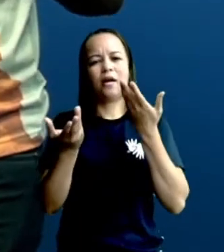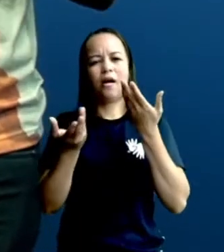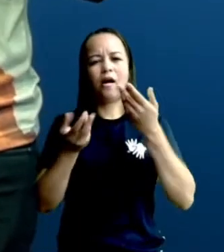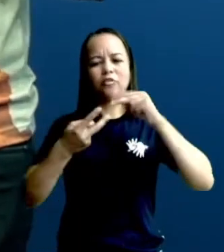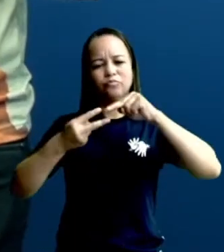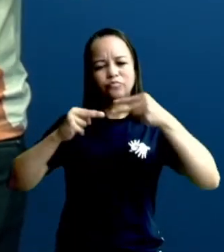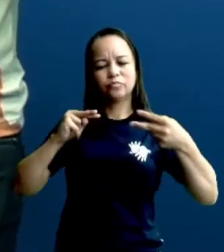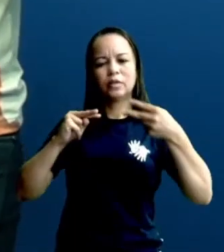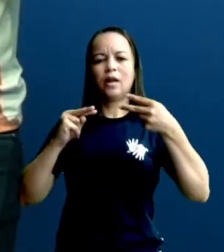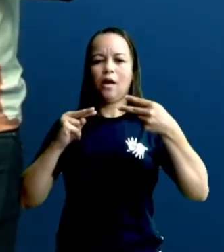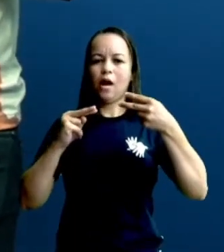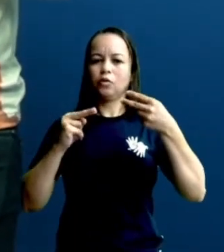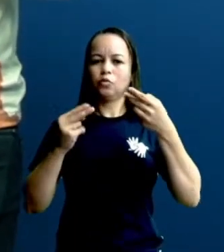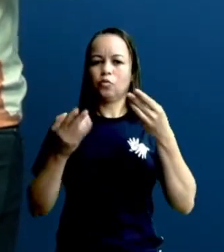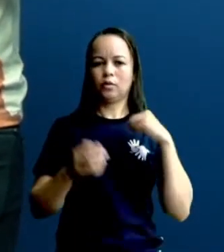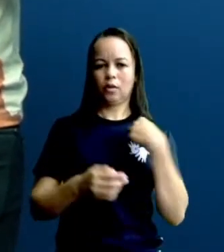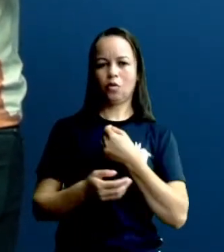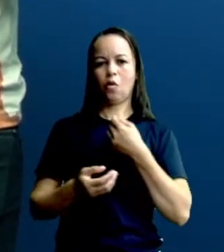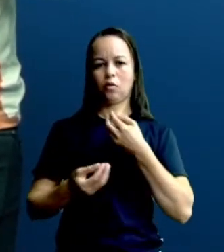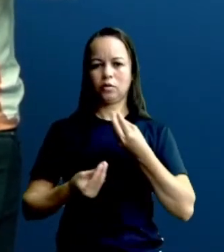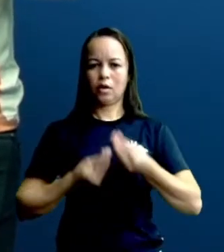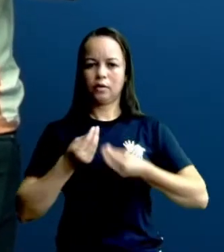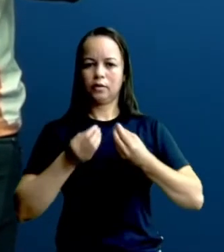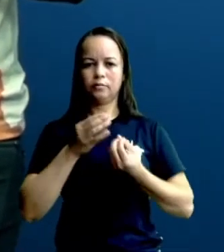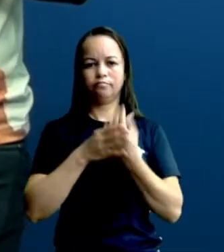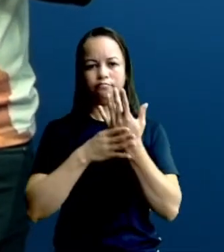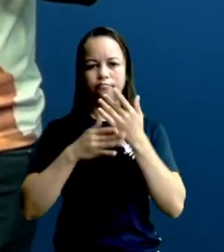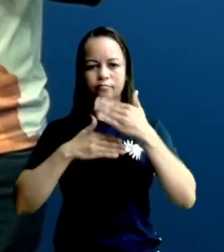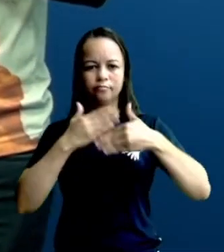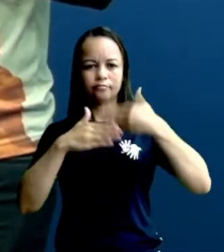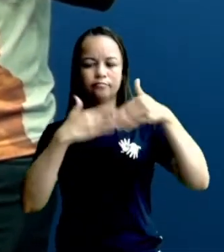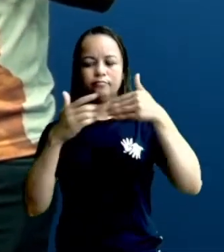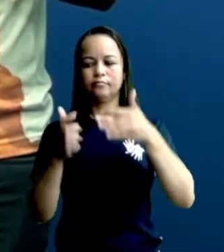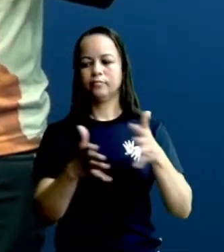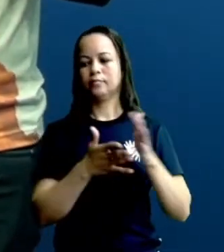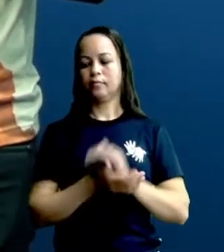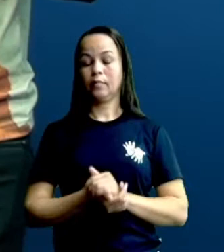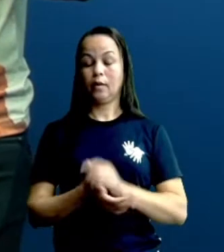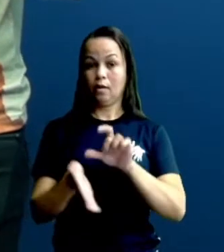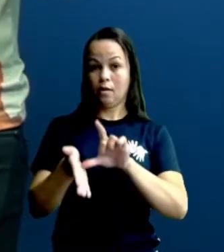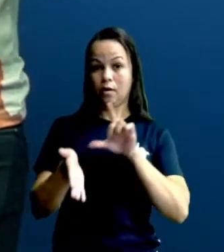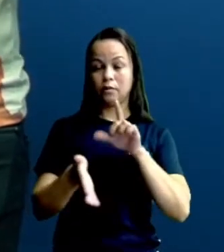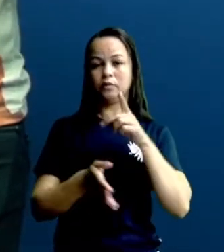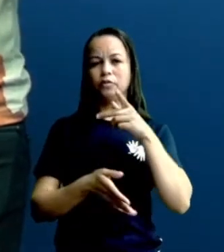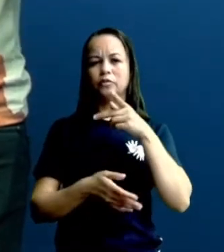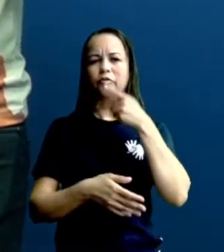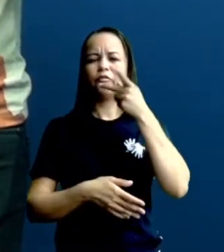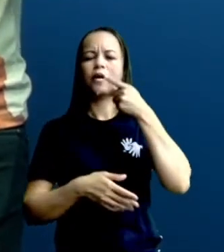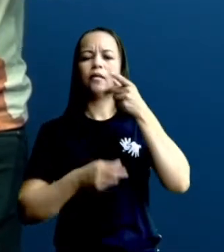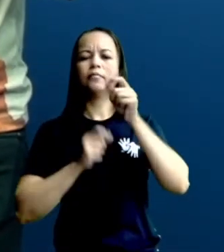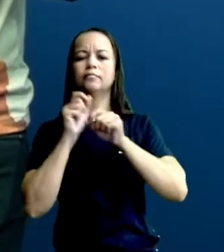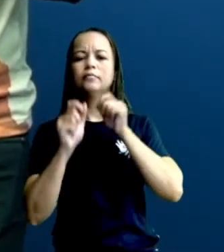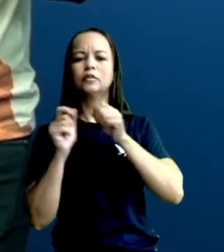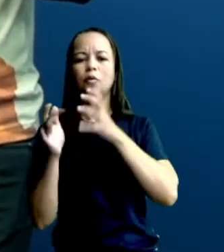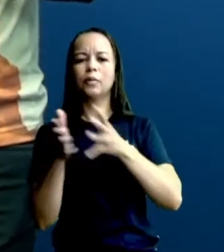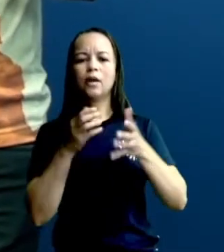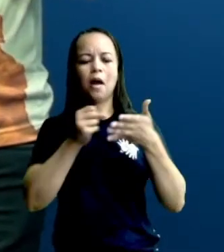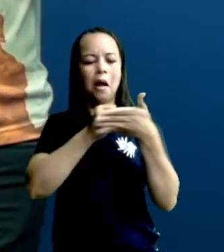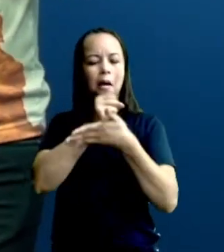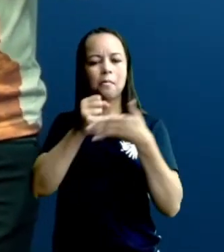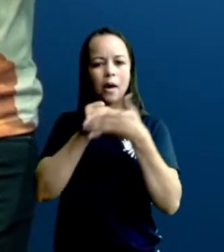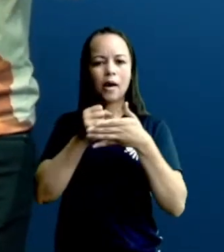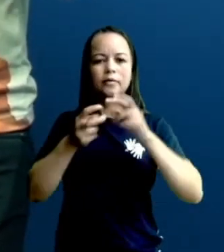atua na nossa formação. Antes de tudo, falaremos sobre a base da genética, né?